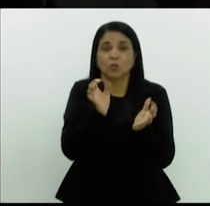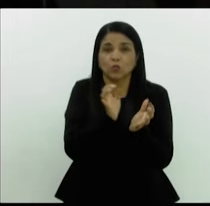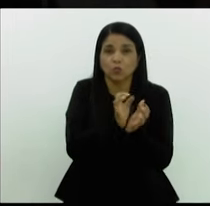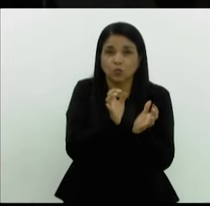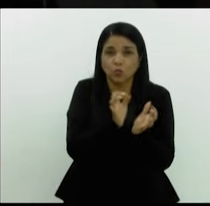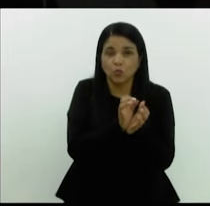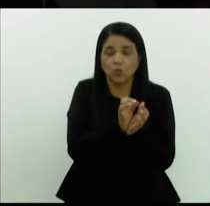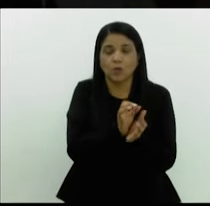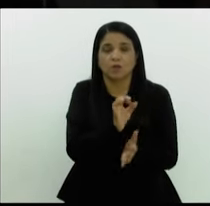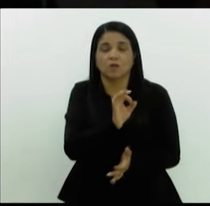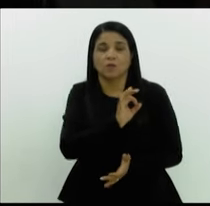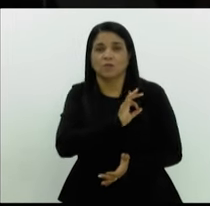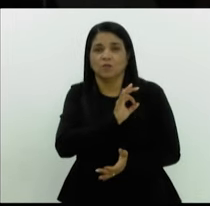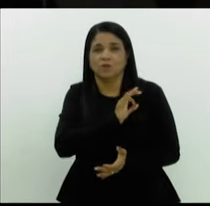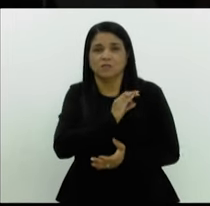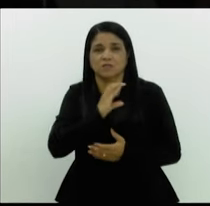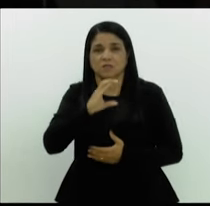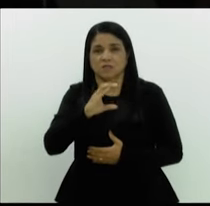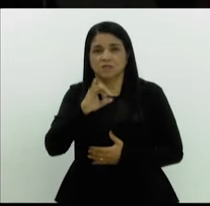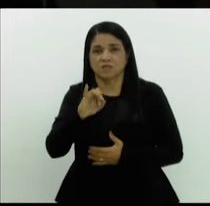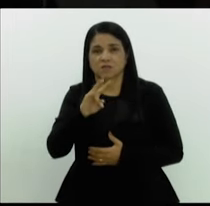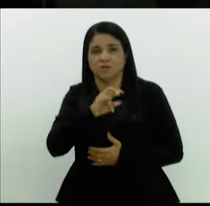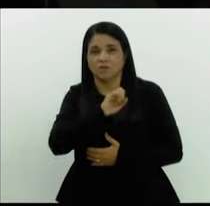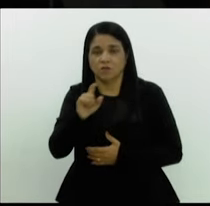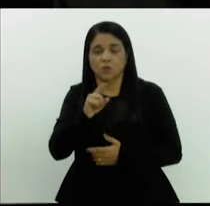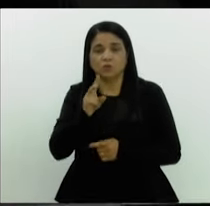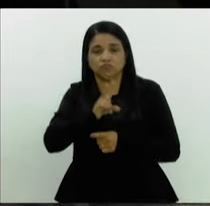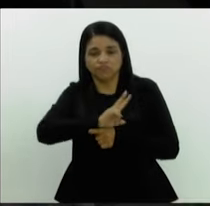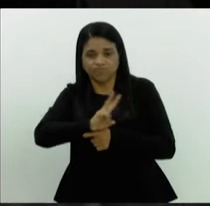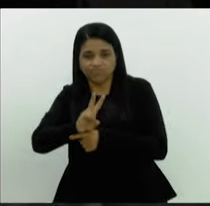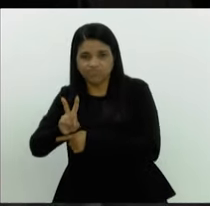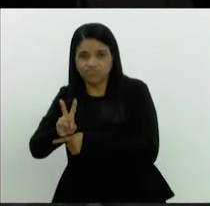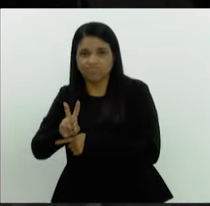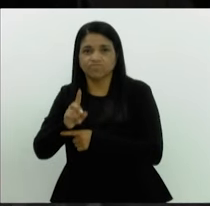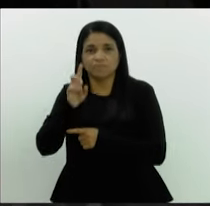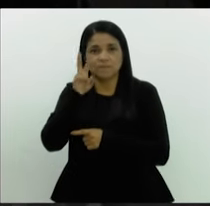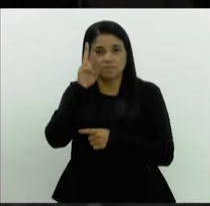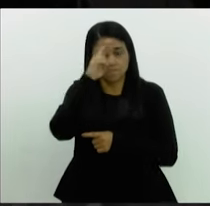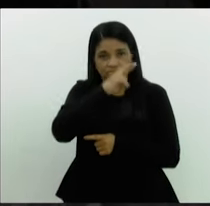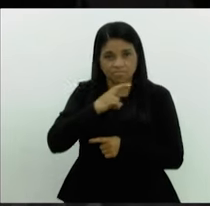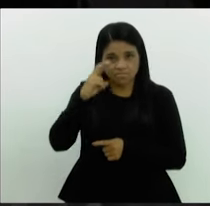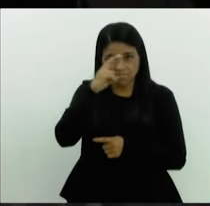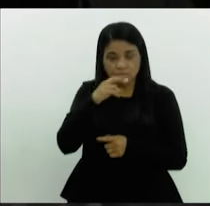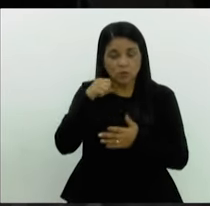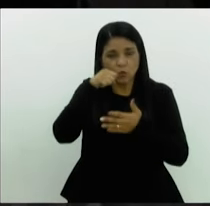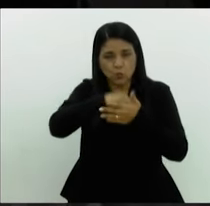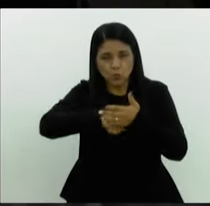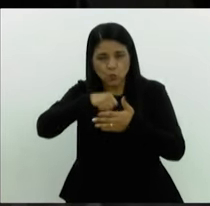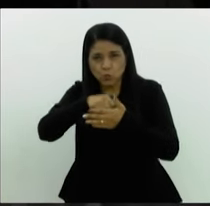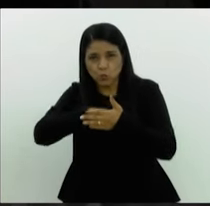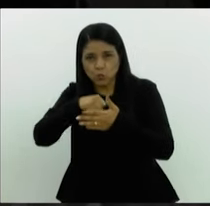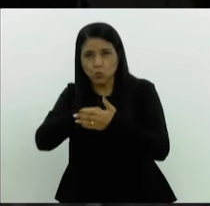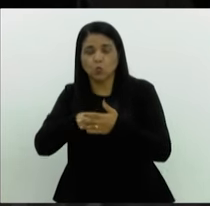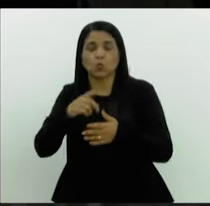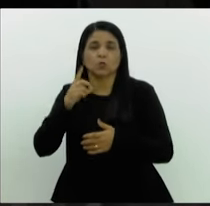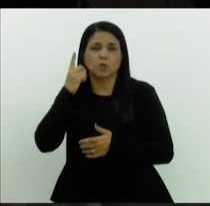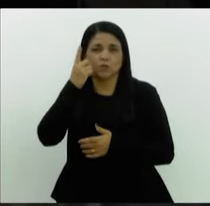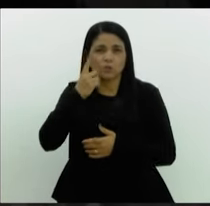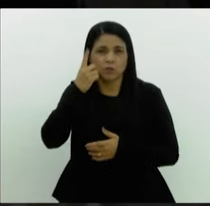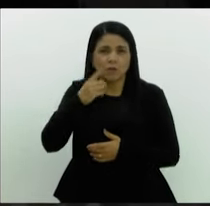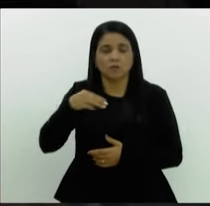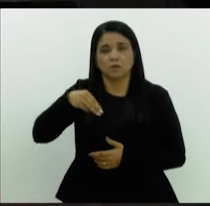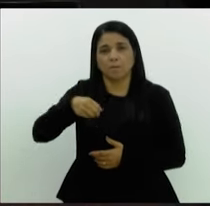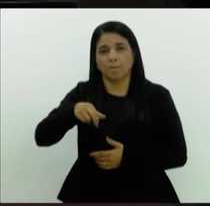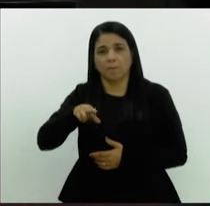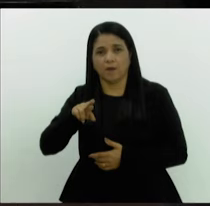da Polícia Civil, de inspetores e investigadores. A gente lutou, defendeu vários deputados aqui, deputada Marta